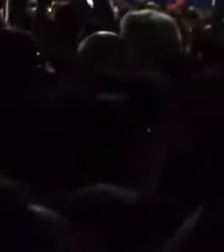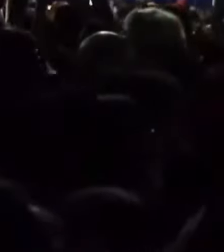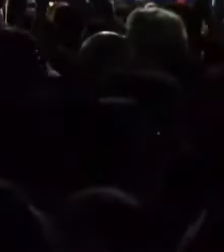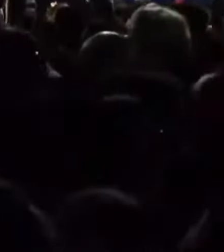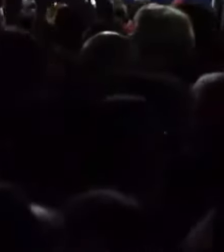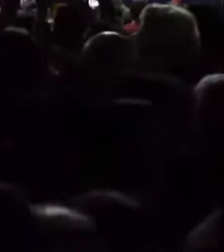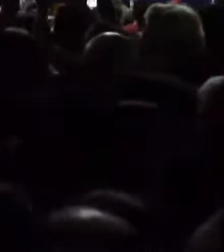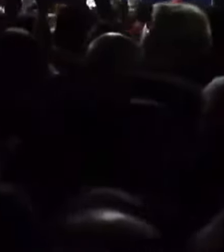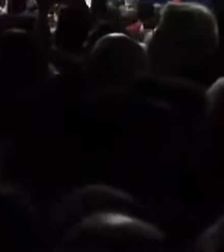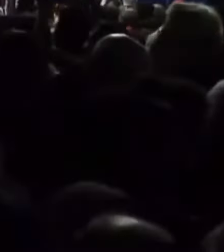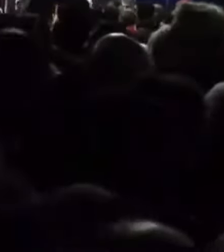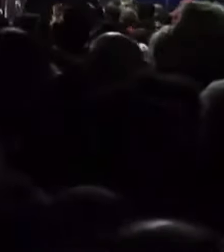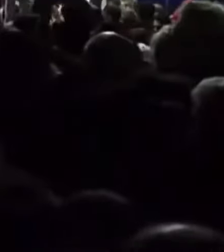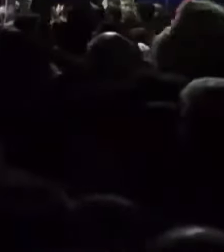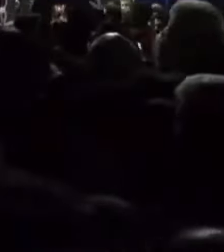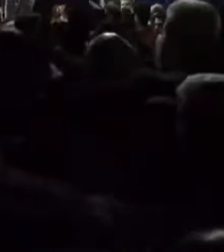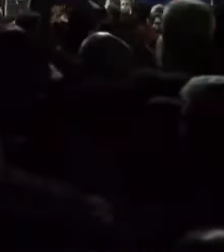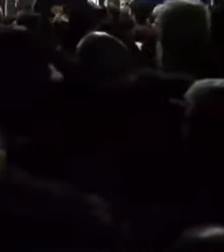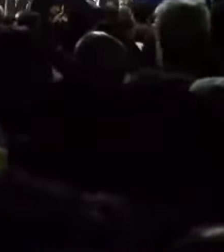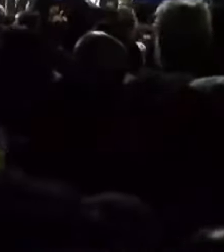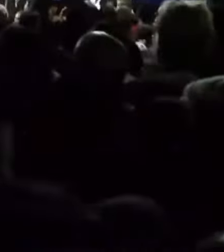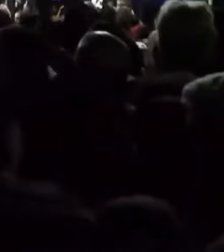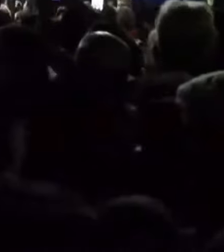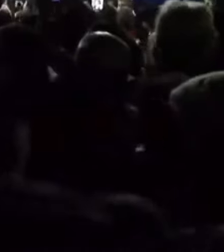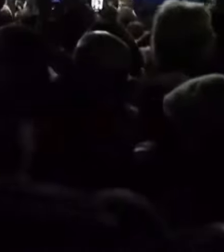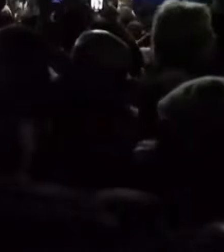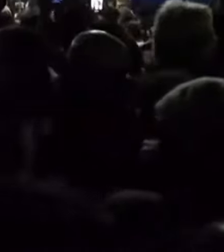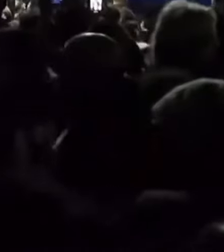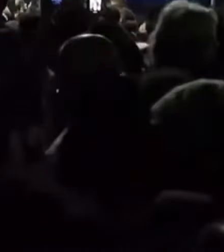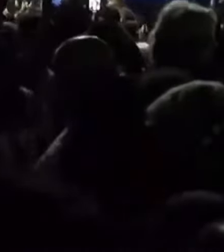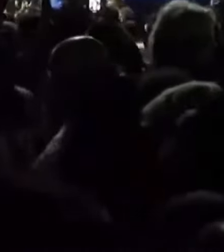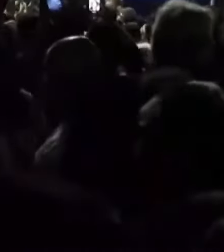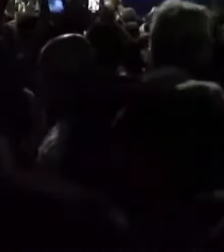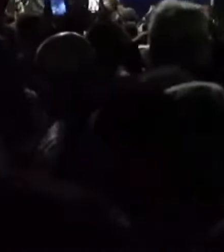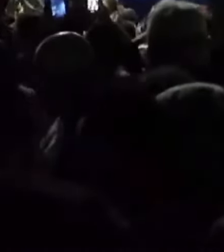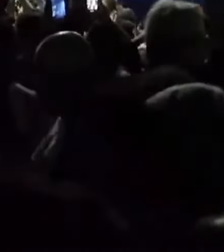Paulo e Lula. Quem é esse Jair? É Lula e Paulo.